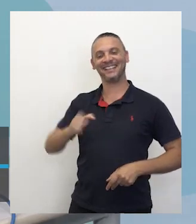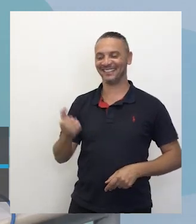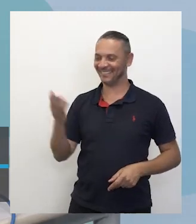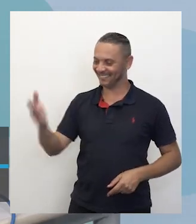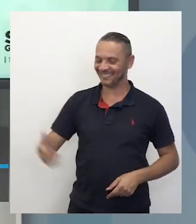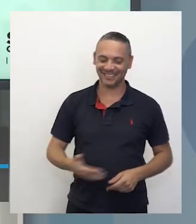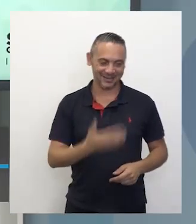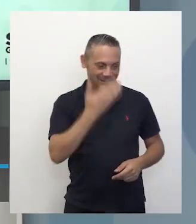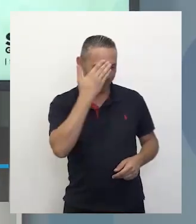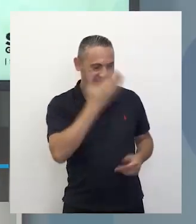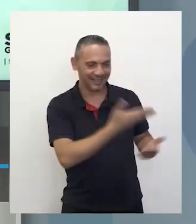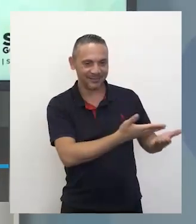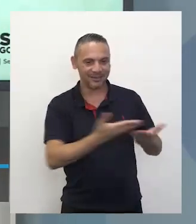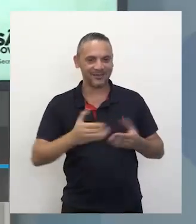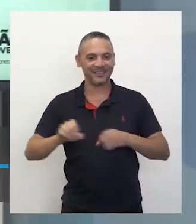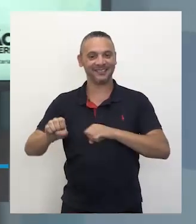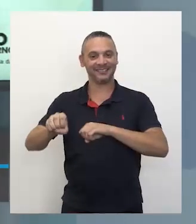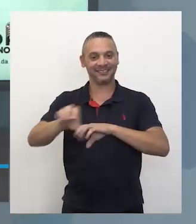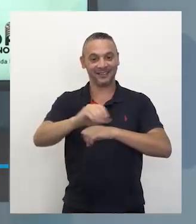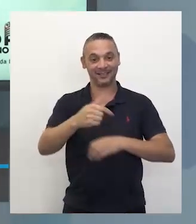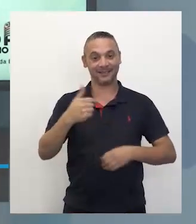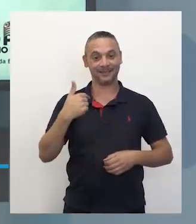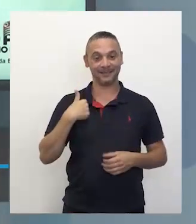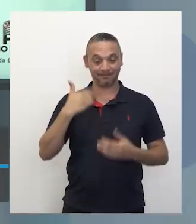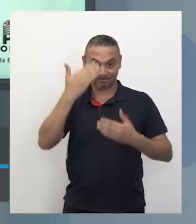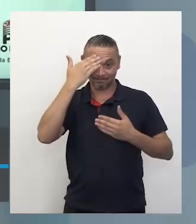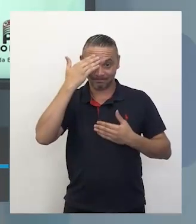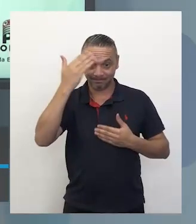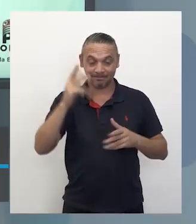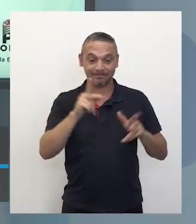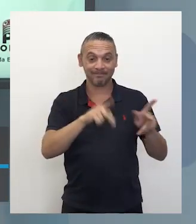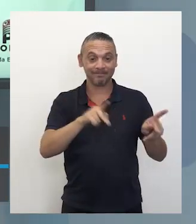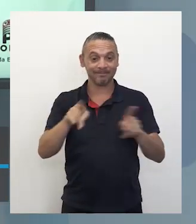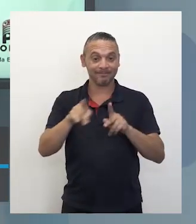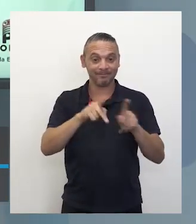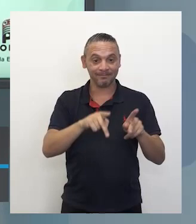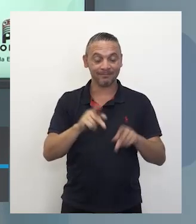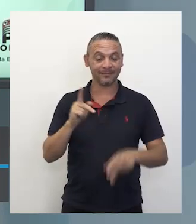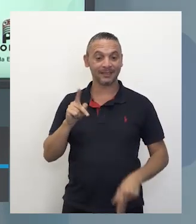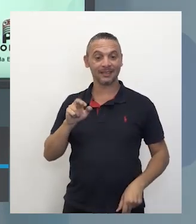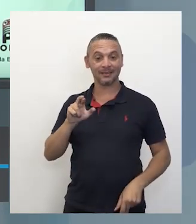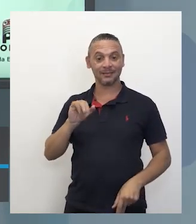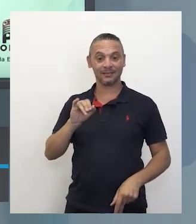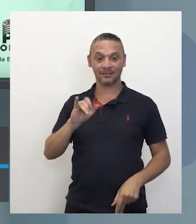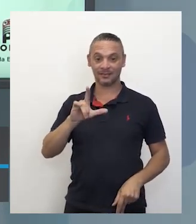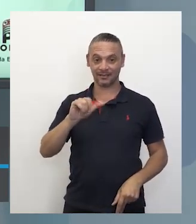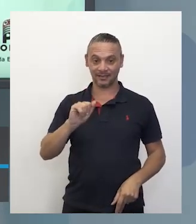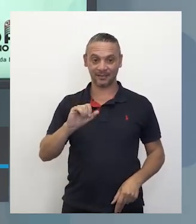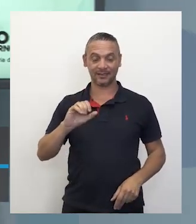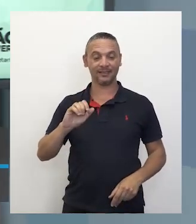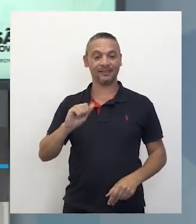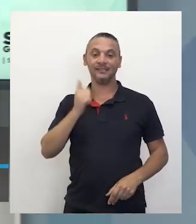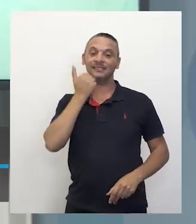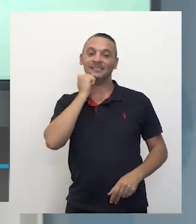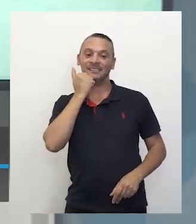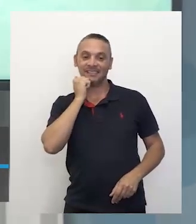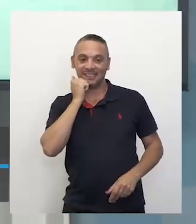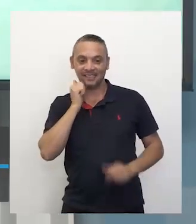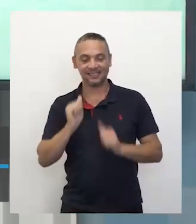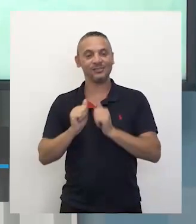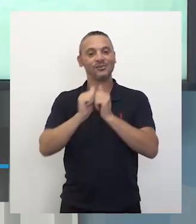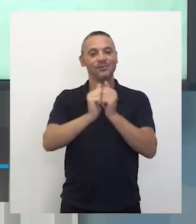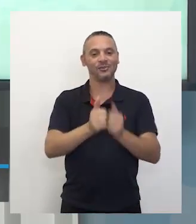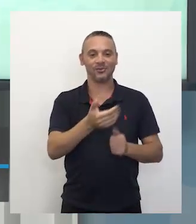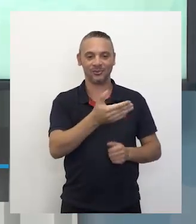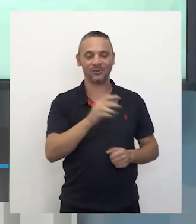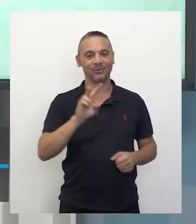Obrigada, bem-vindos à nossa aula. Hoje eu quero também agradecer a professora Priscila, de Ciências, que veio aqui gentilmente acompanhar o